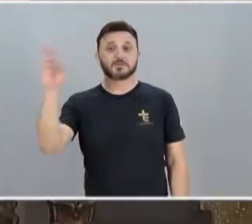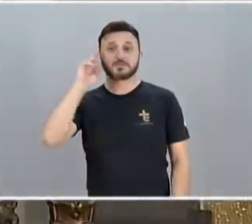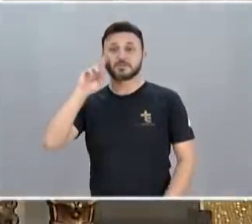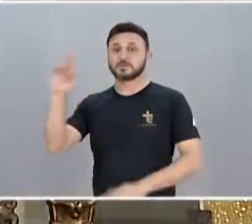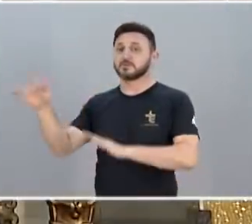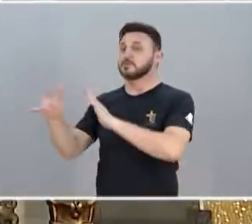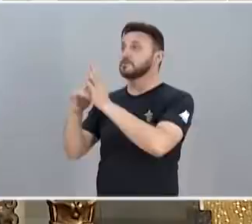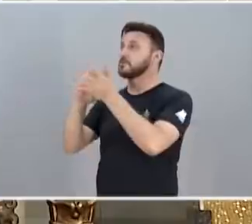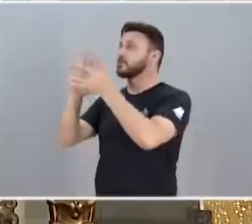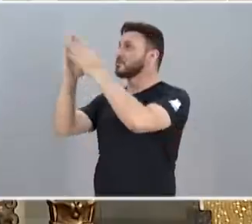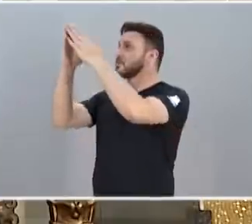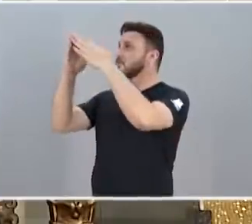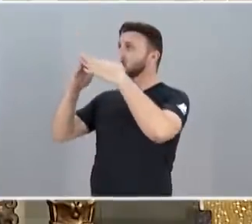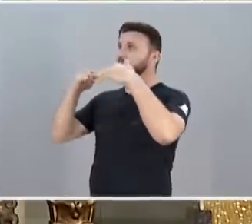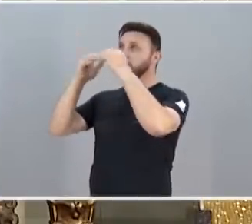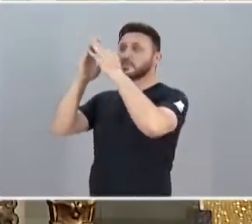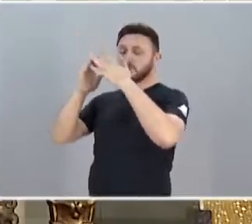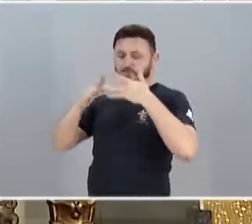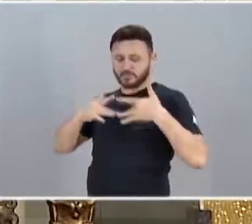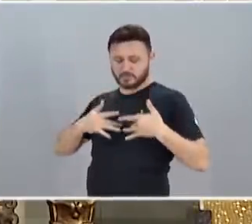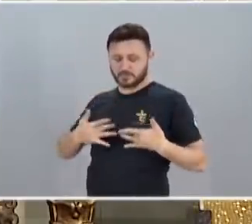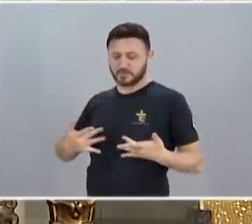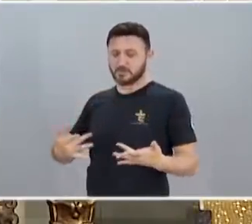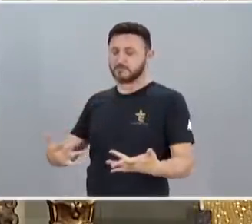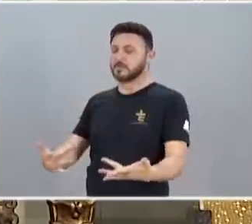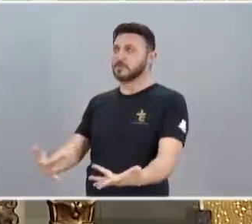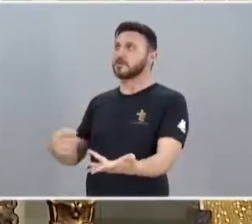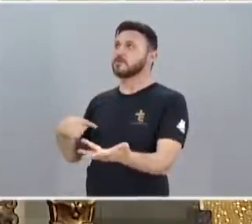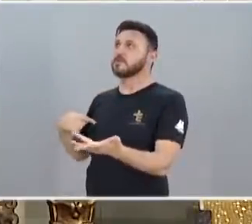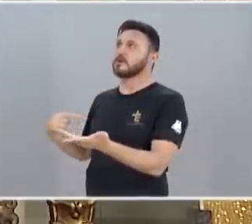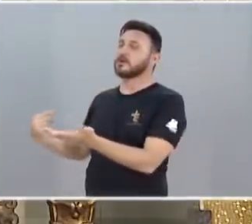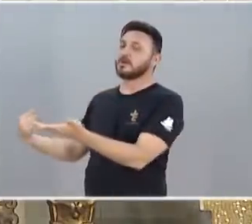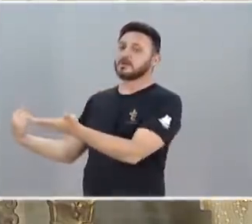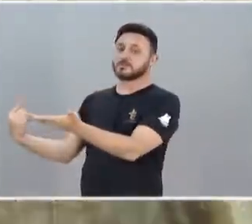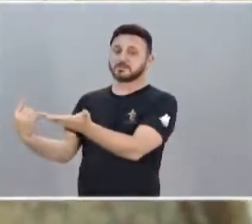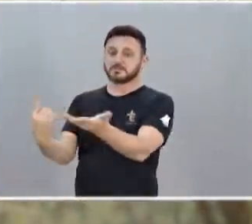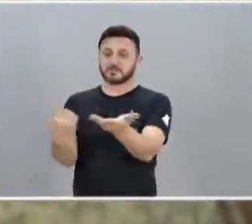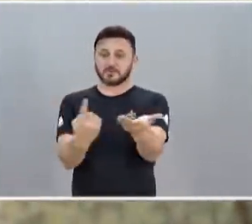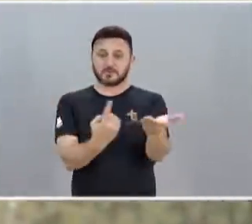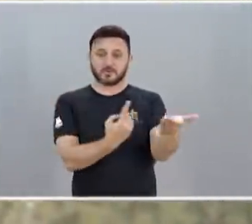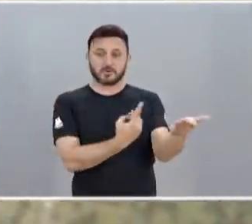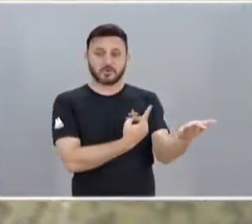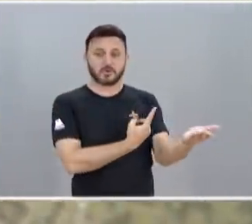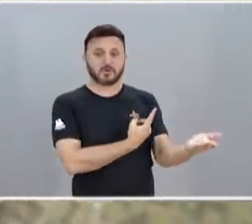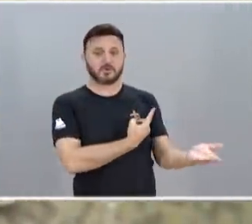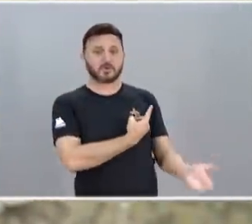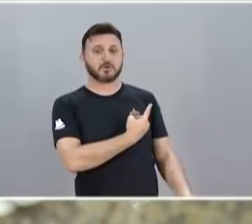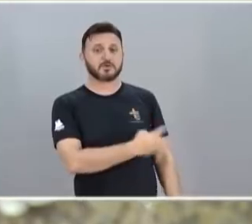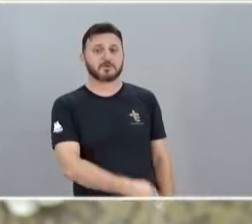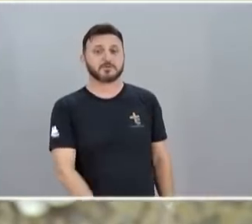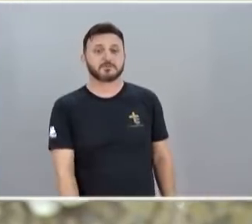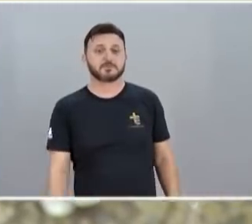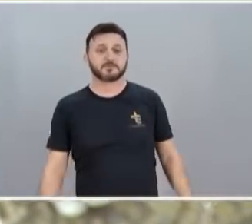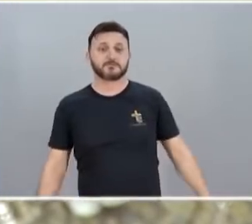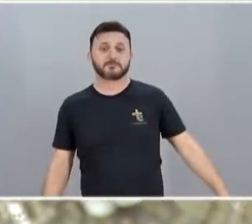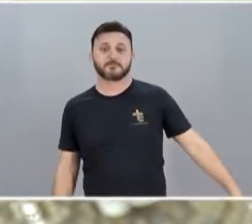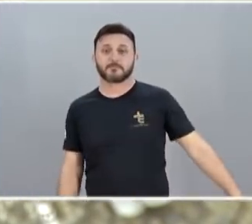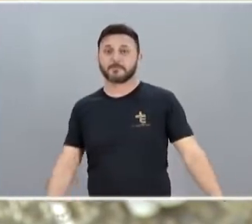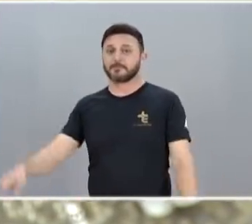nós. Cristo, tem de piedade de